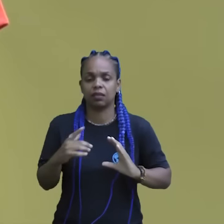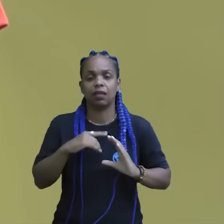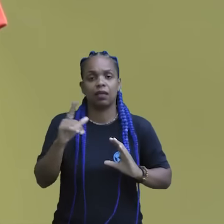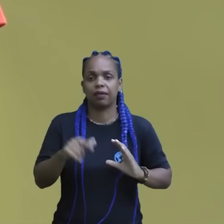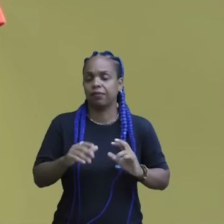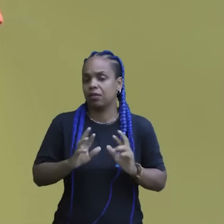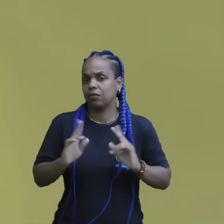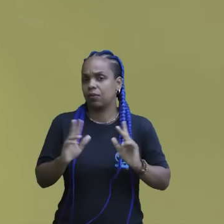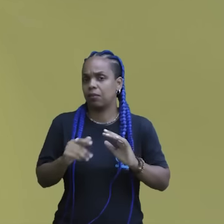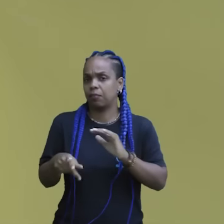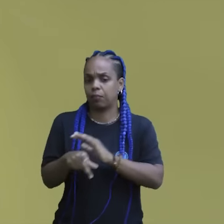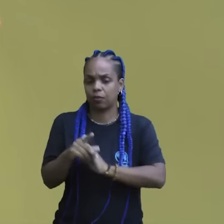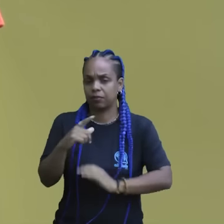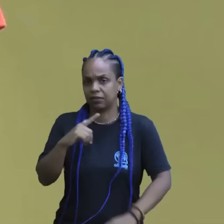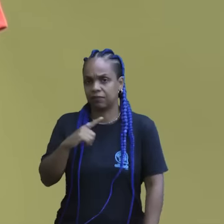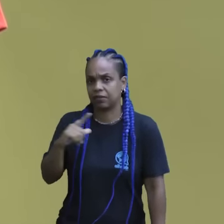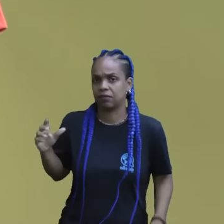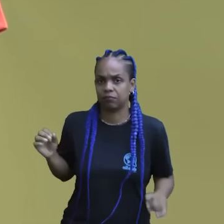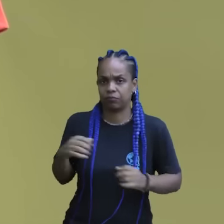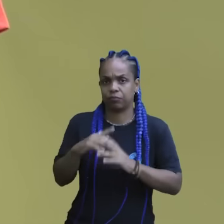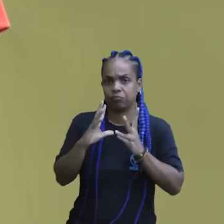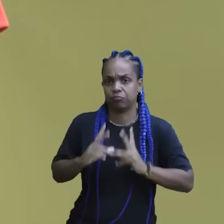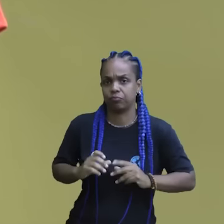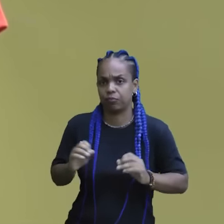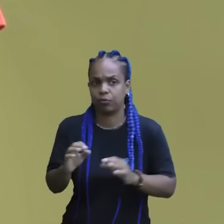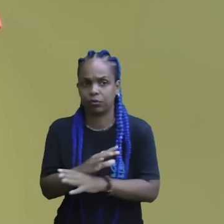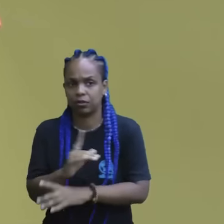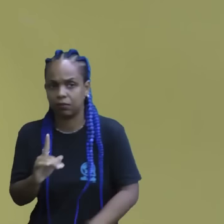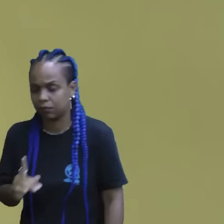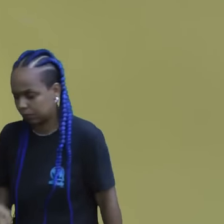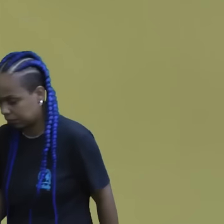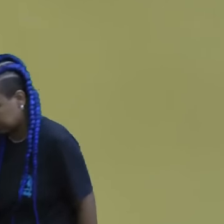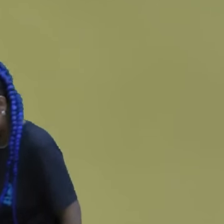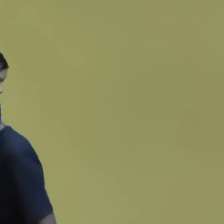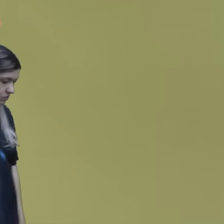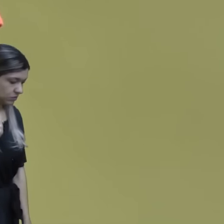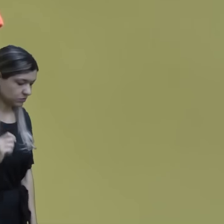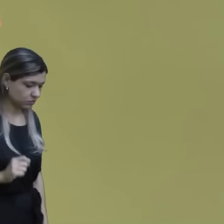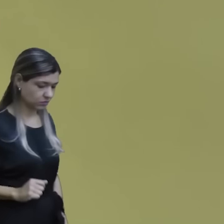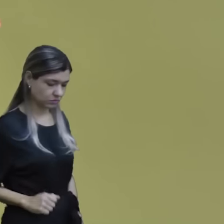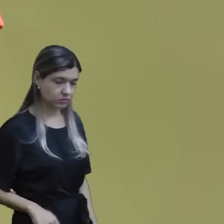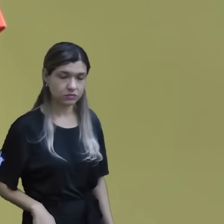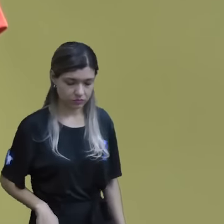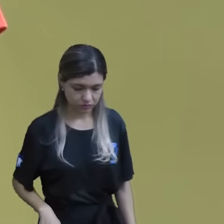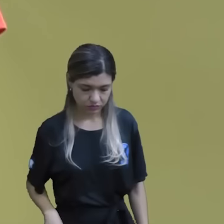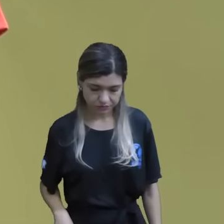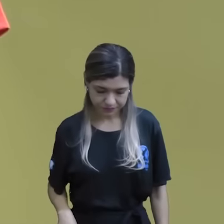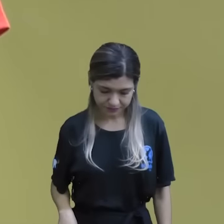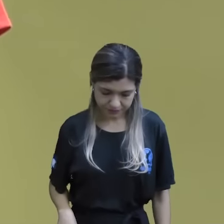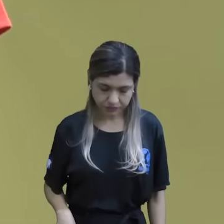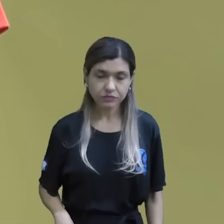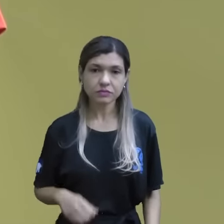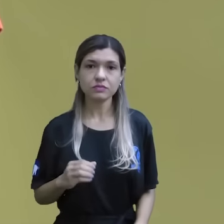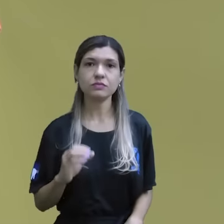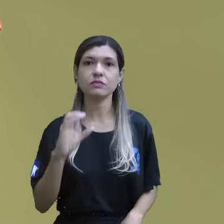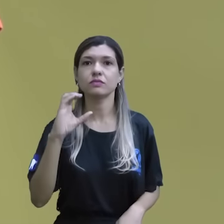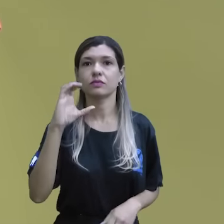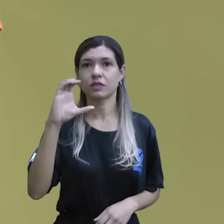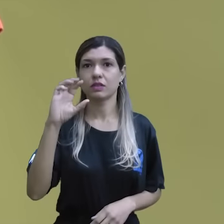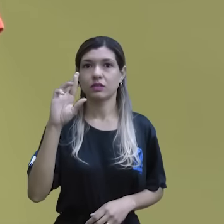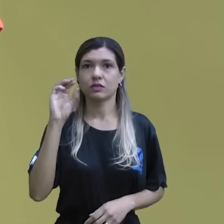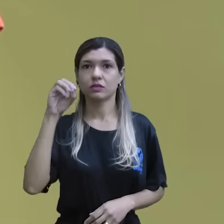ser caracterizada pelo espaço. Né? Hoje, quando a gente volta, outros, Carmen Dolores,